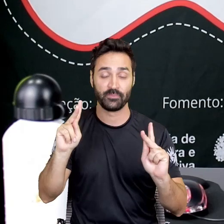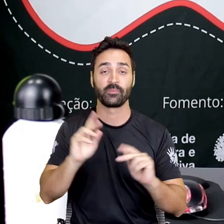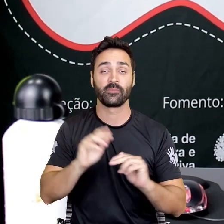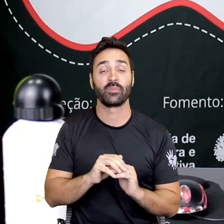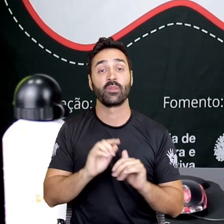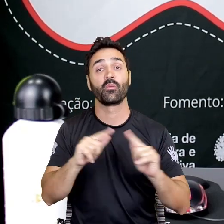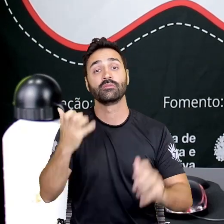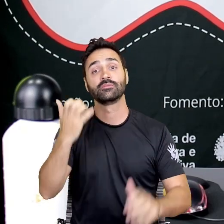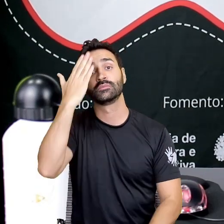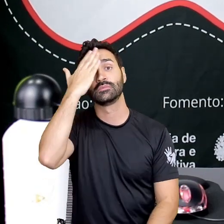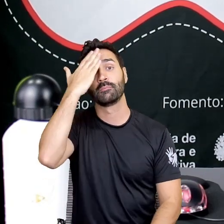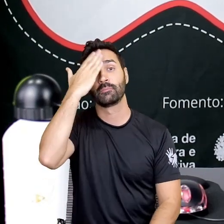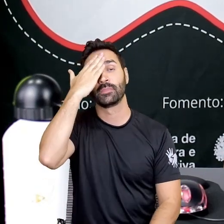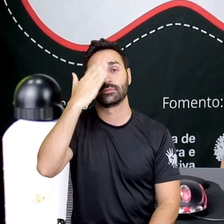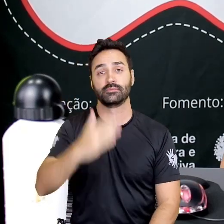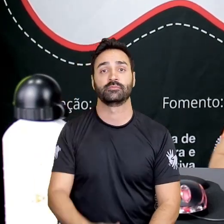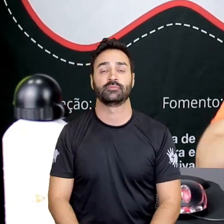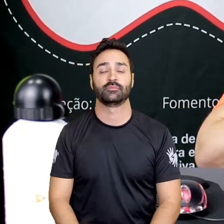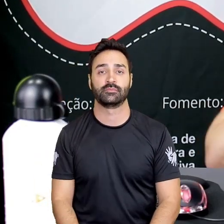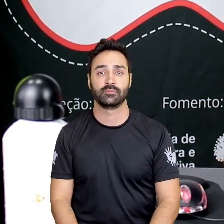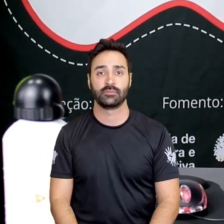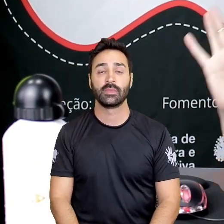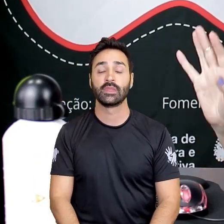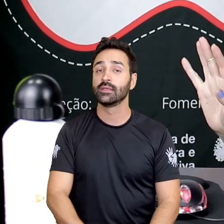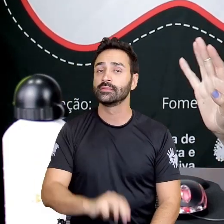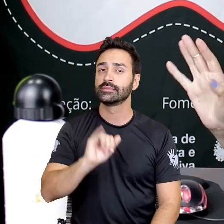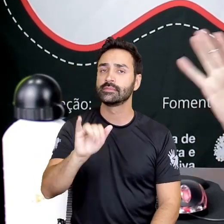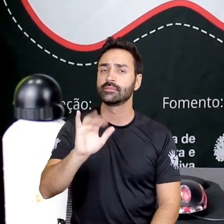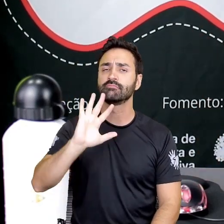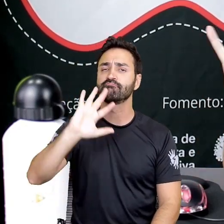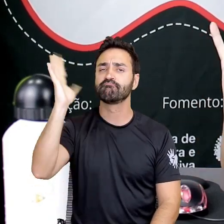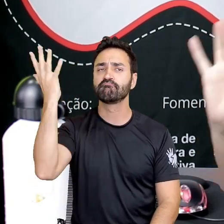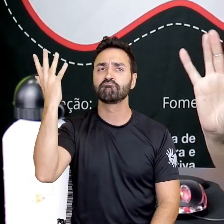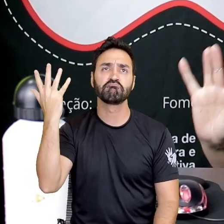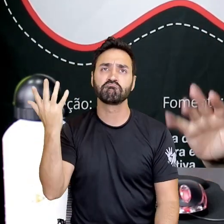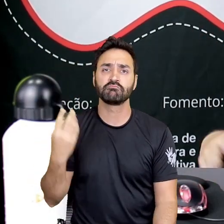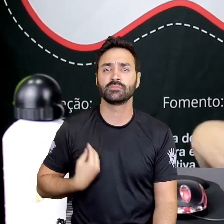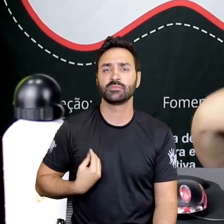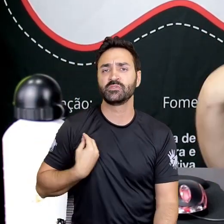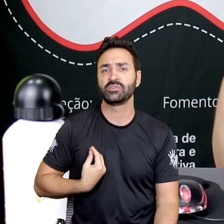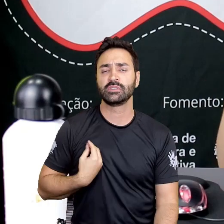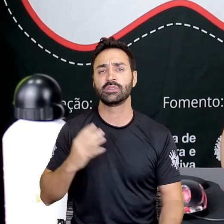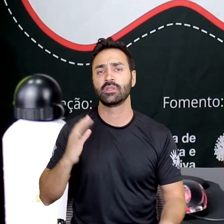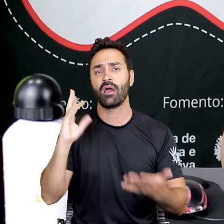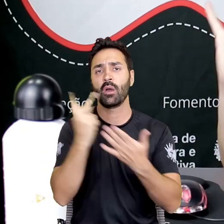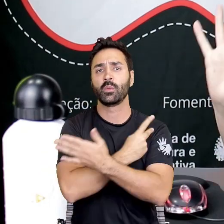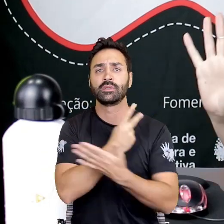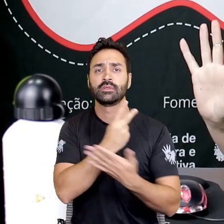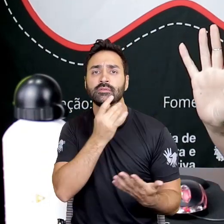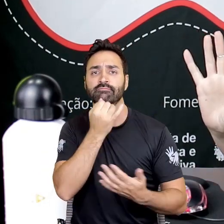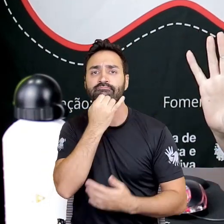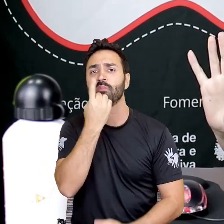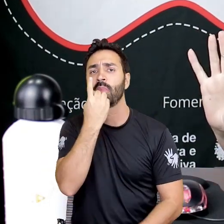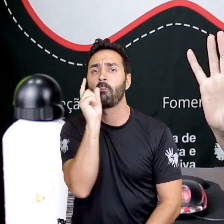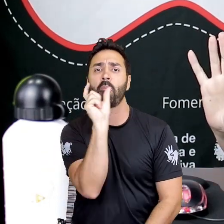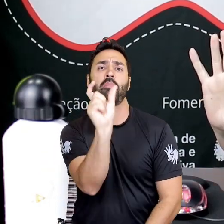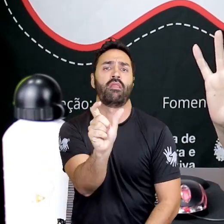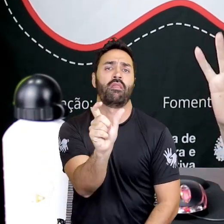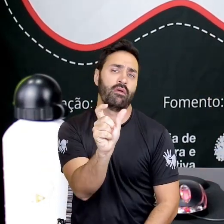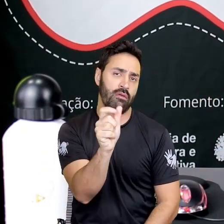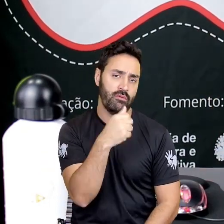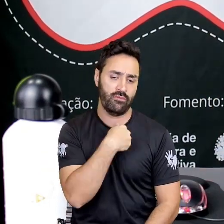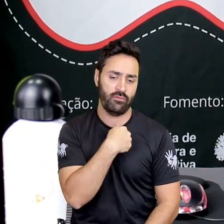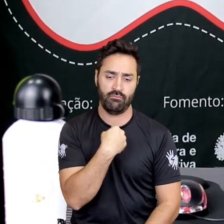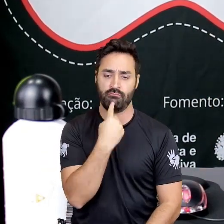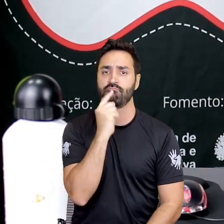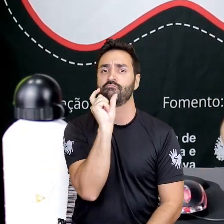seguinte: se em um determinado momento na vida de vocês eu pego e lanço uma palavra para vocês,